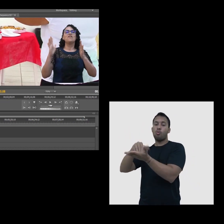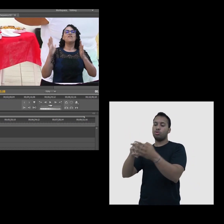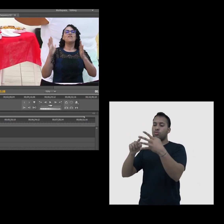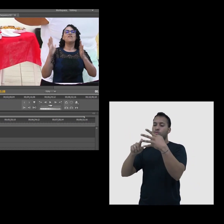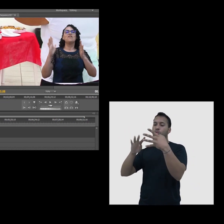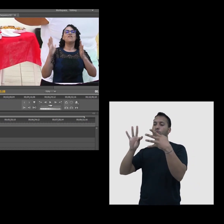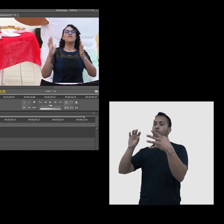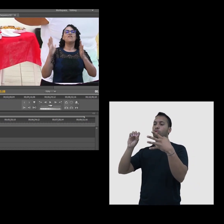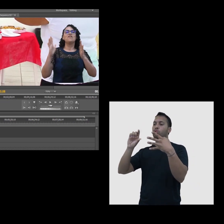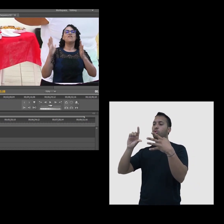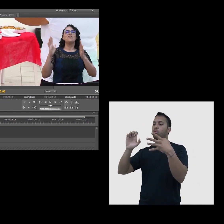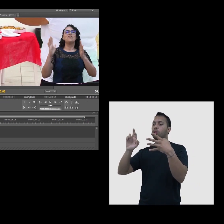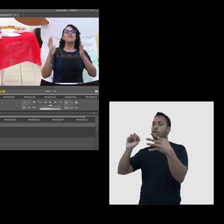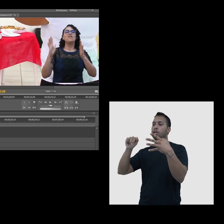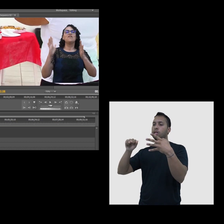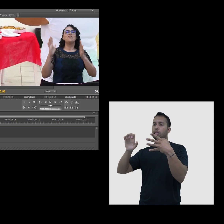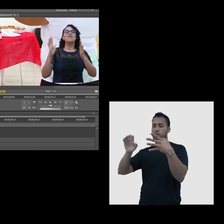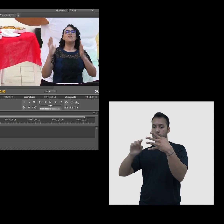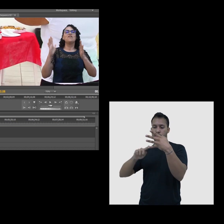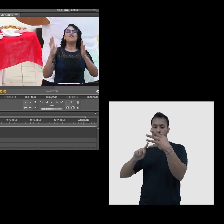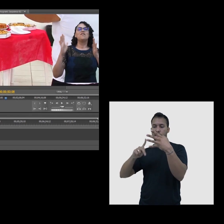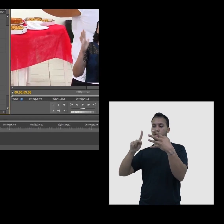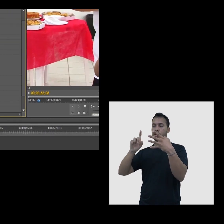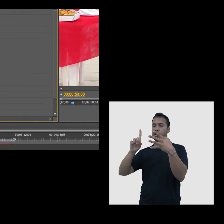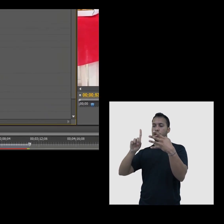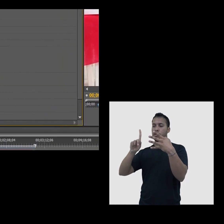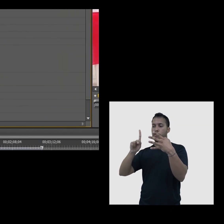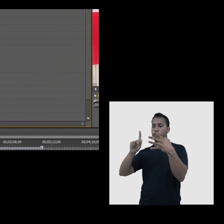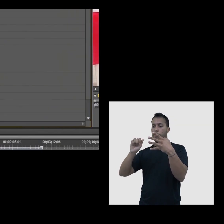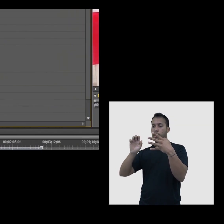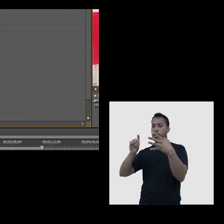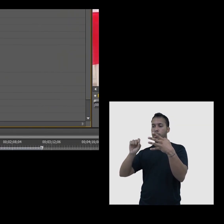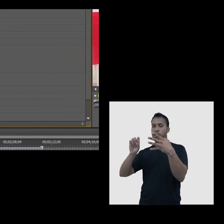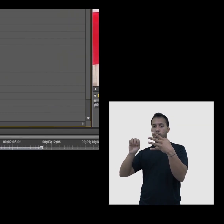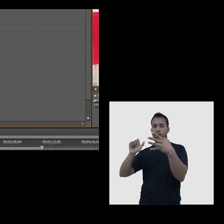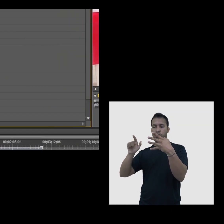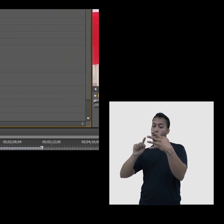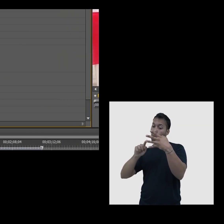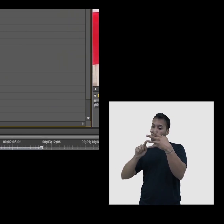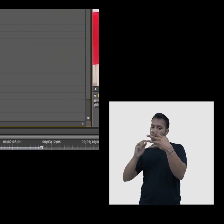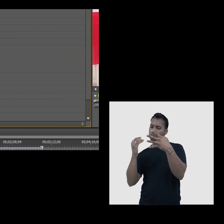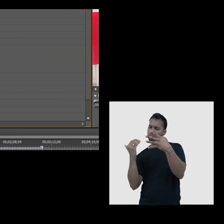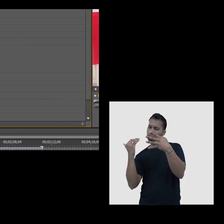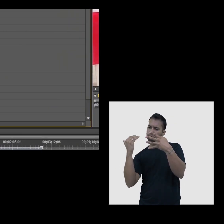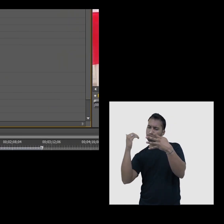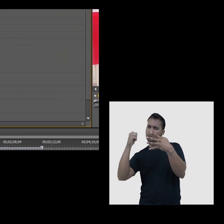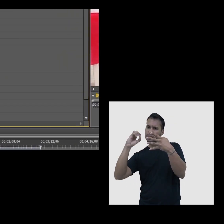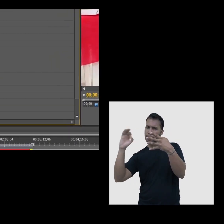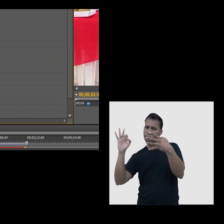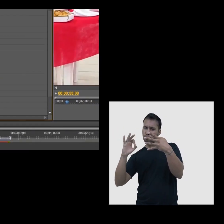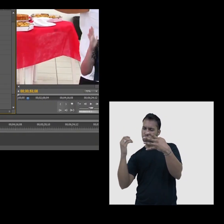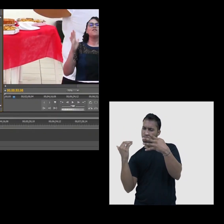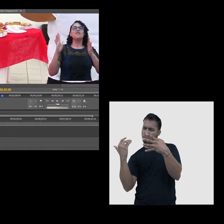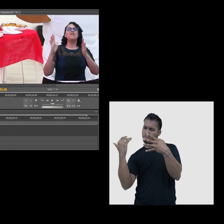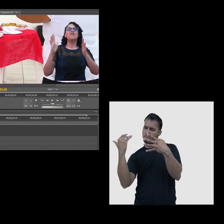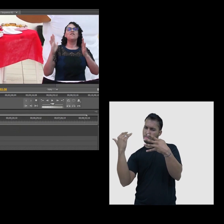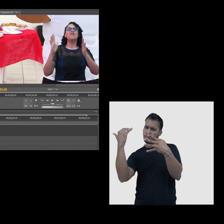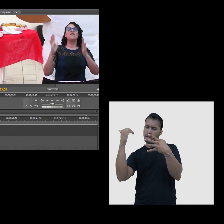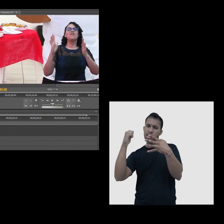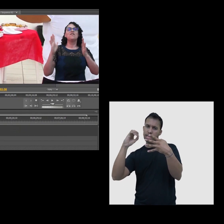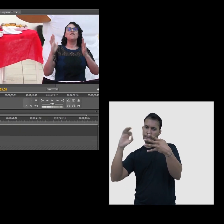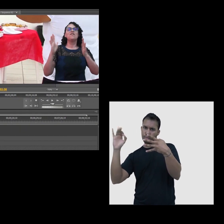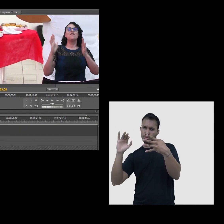Então eu vou nesses dois últimos, ó, tolerância e pedestal. Vou aumentando aos poucos. A tolerância foi